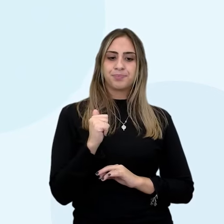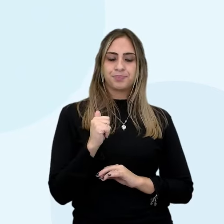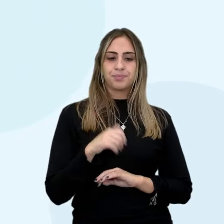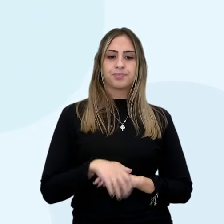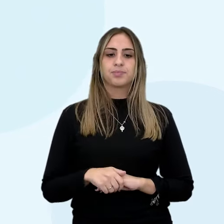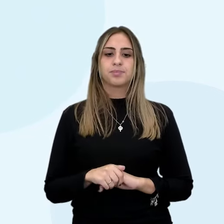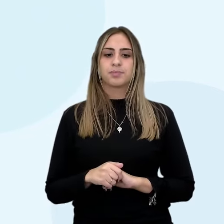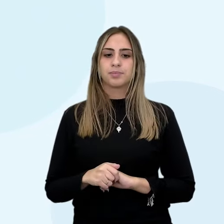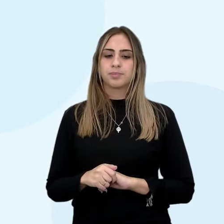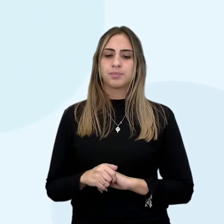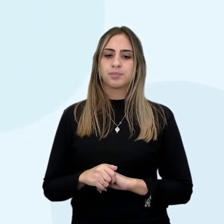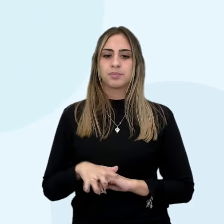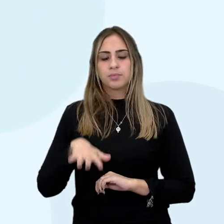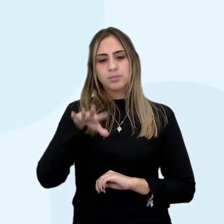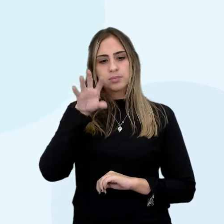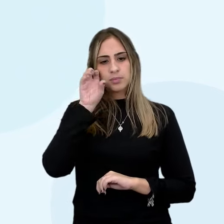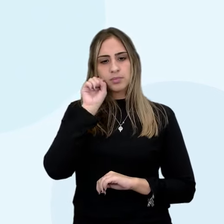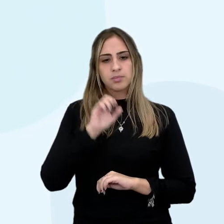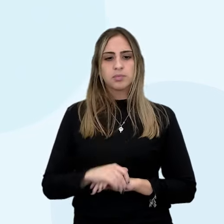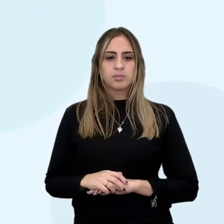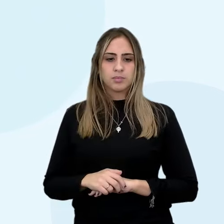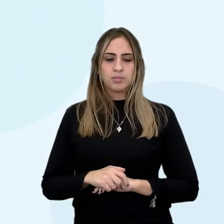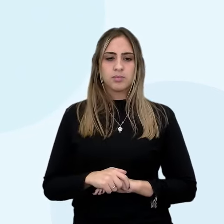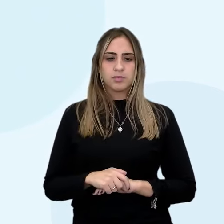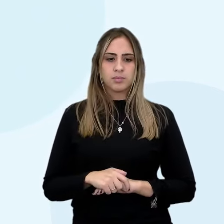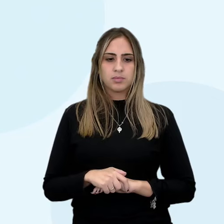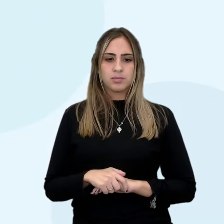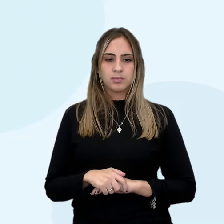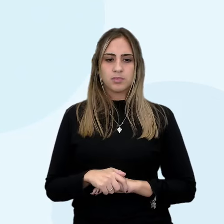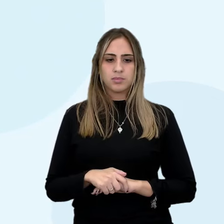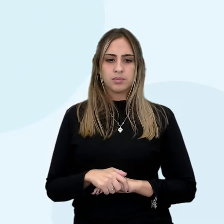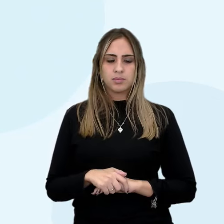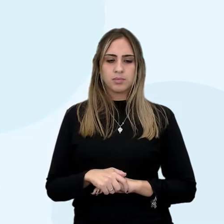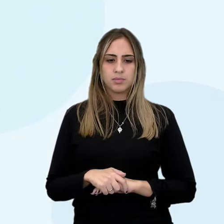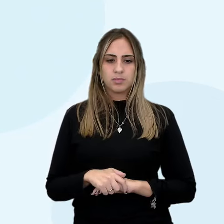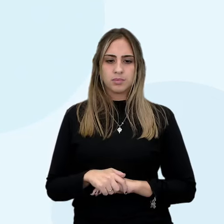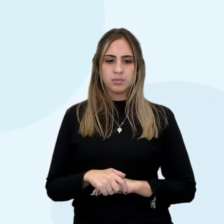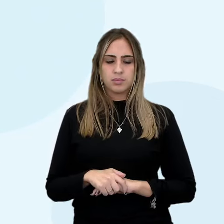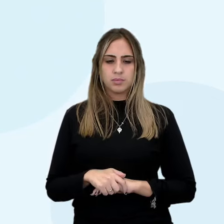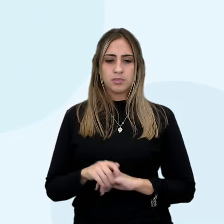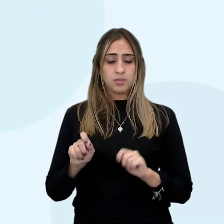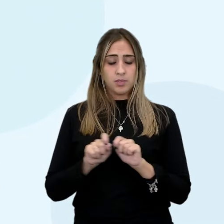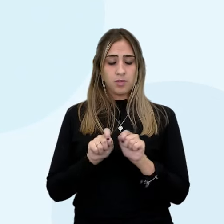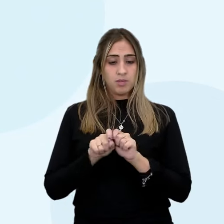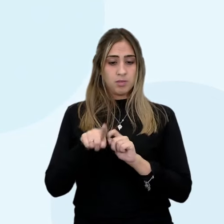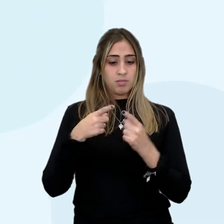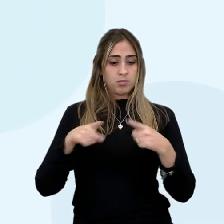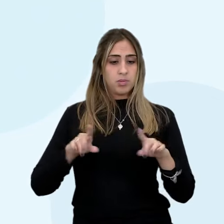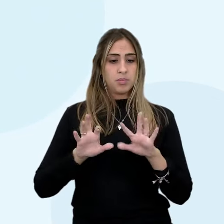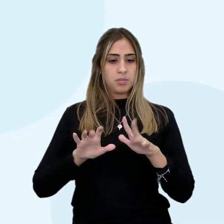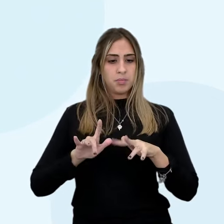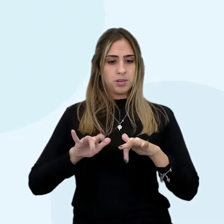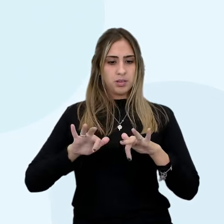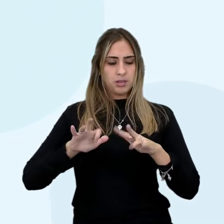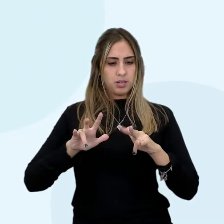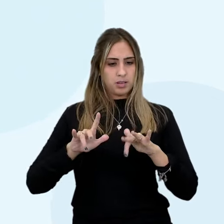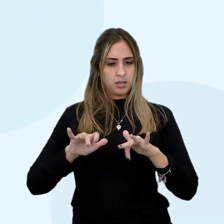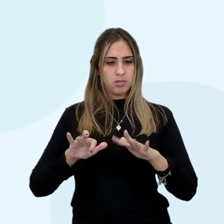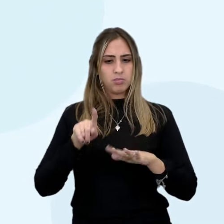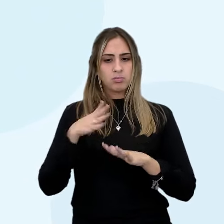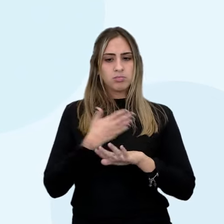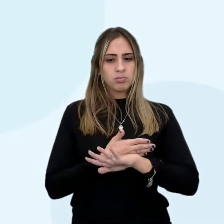ó a ouvir rádio Band off Então qual composição feita no piano e